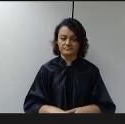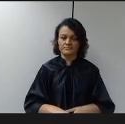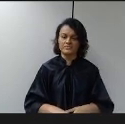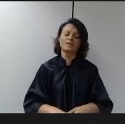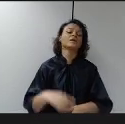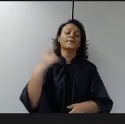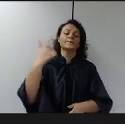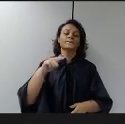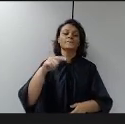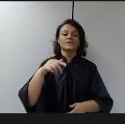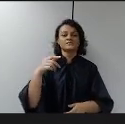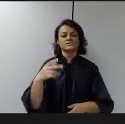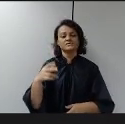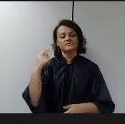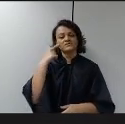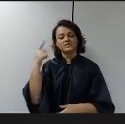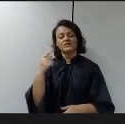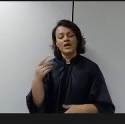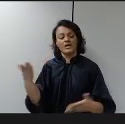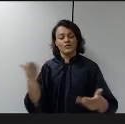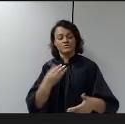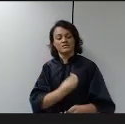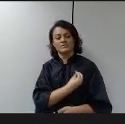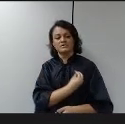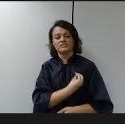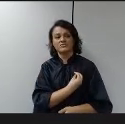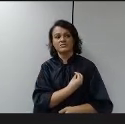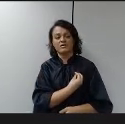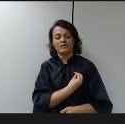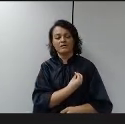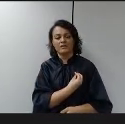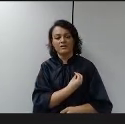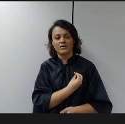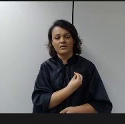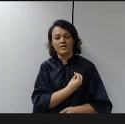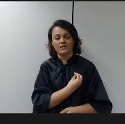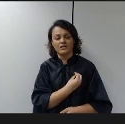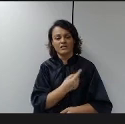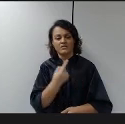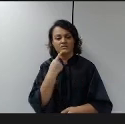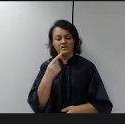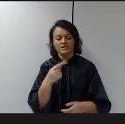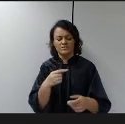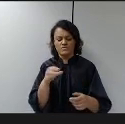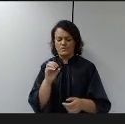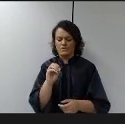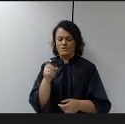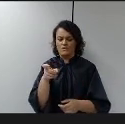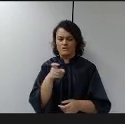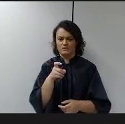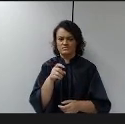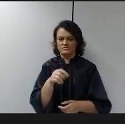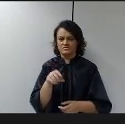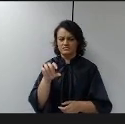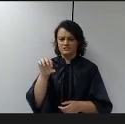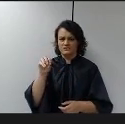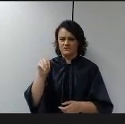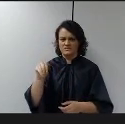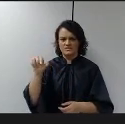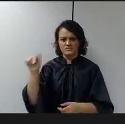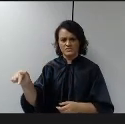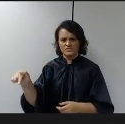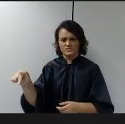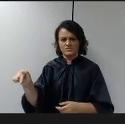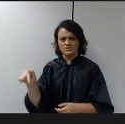que, na presente hipótese, não incide o óbice da súmula 7, seja porque a questão é eminentemente de